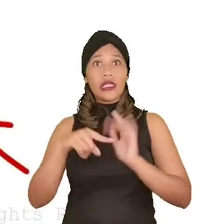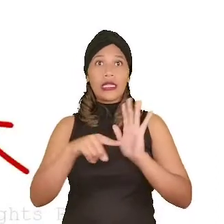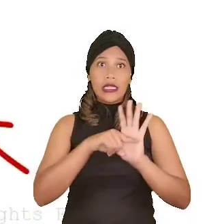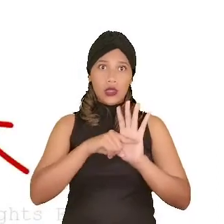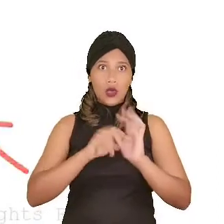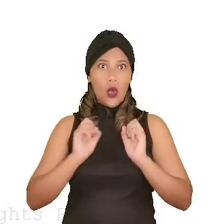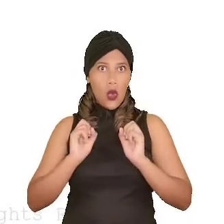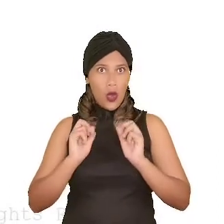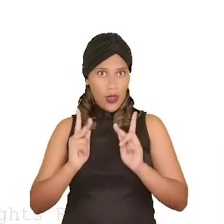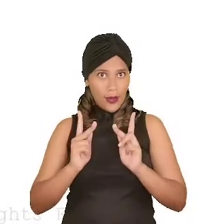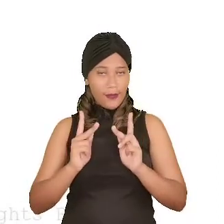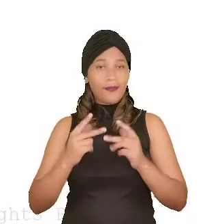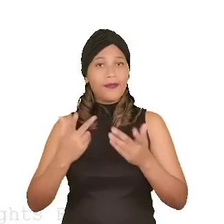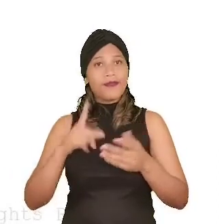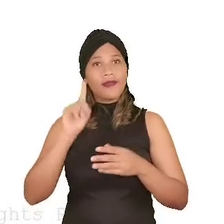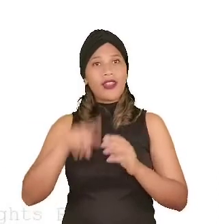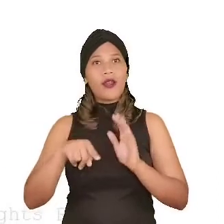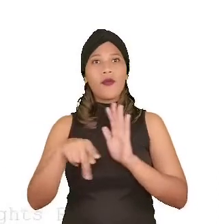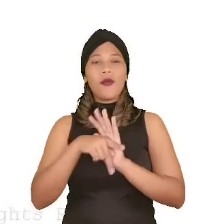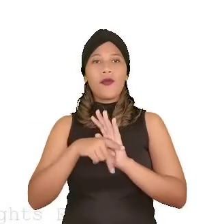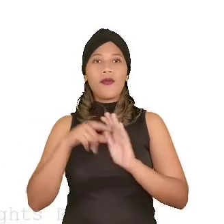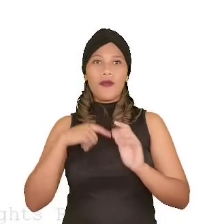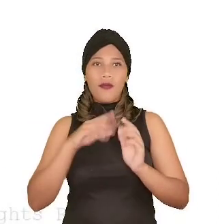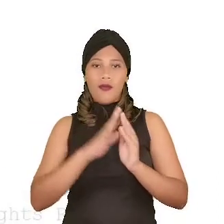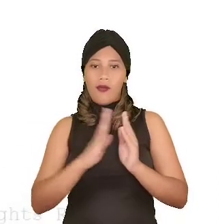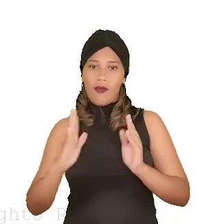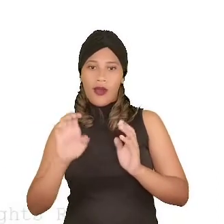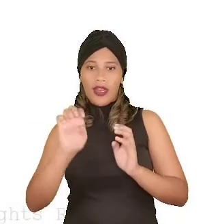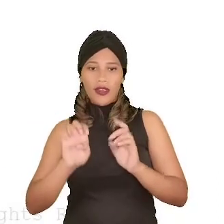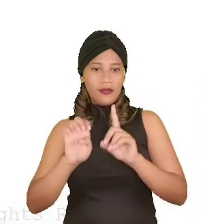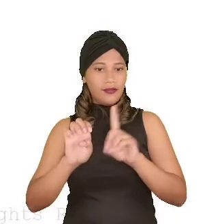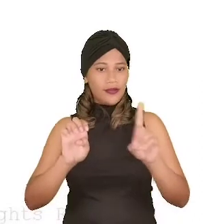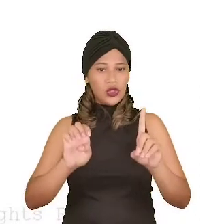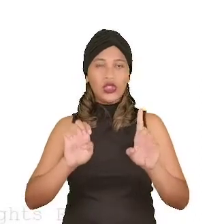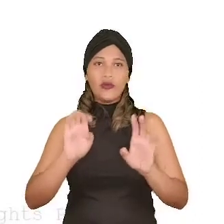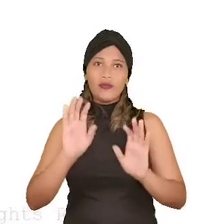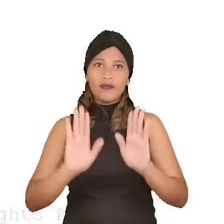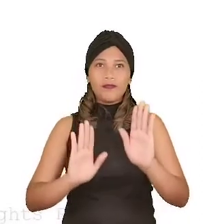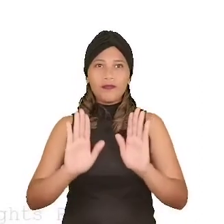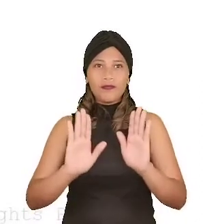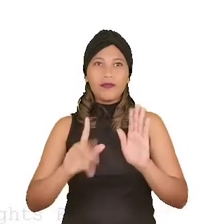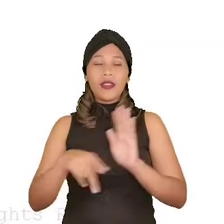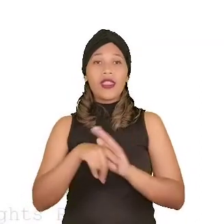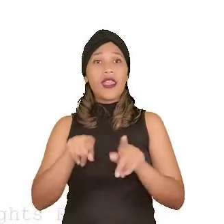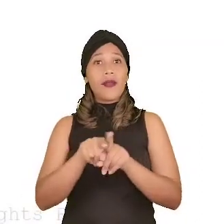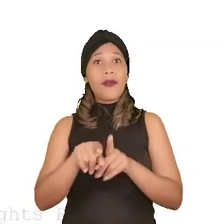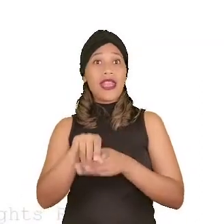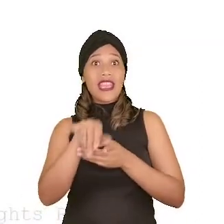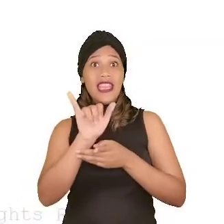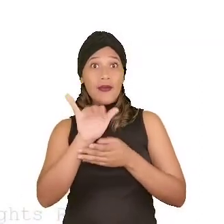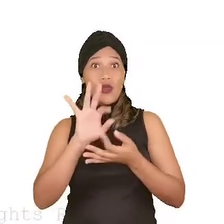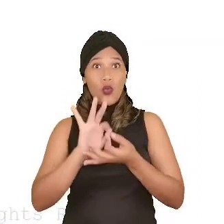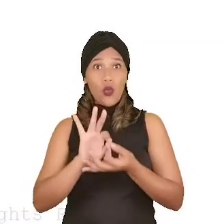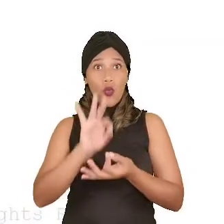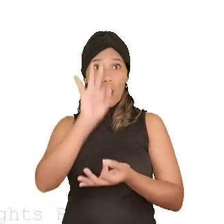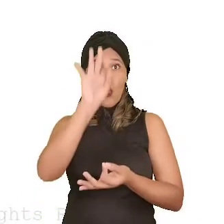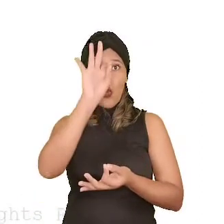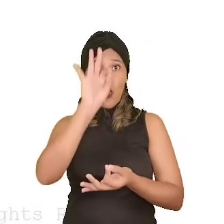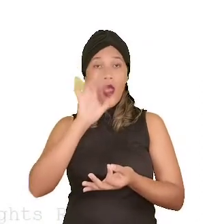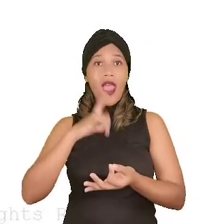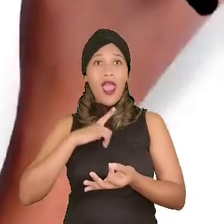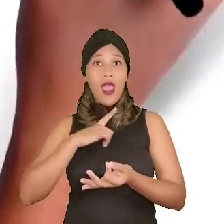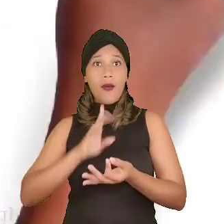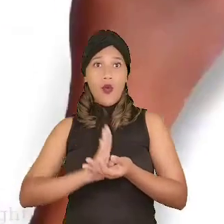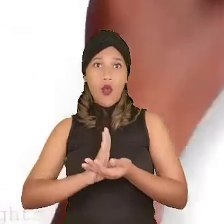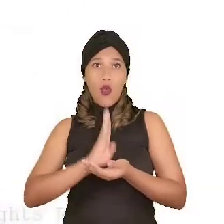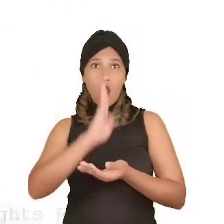valores positivos e negativos, x menos 1. Seria o quadrado que andaríamos para a esquerda. Da mesma forma que o valor de